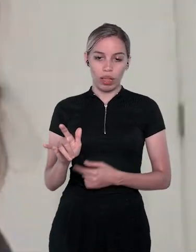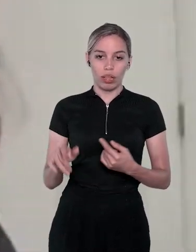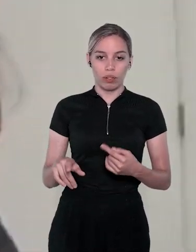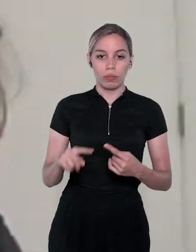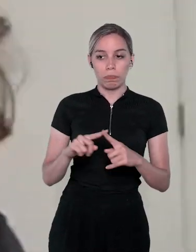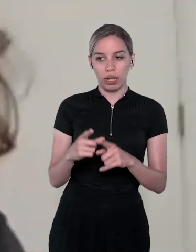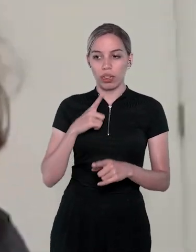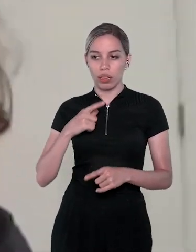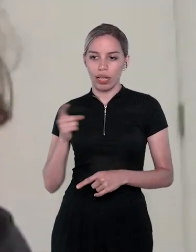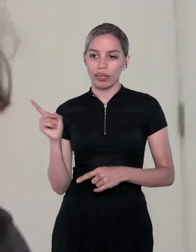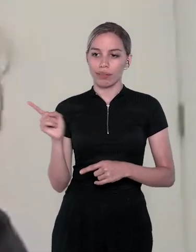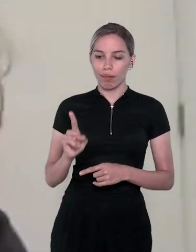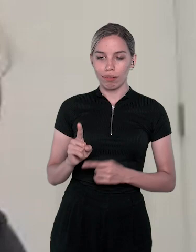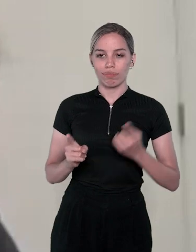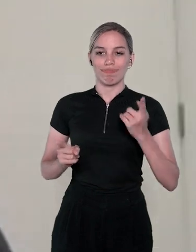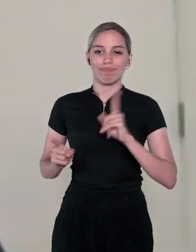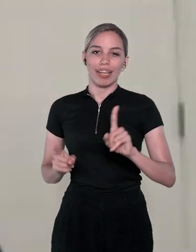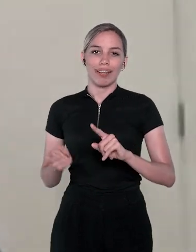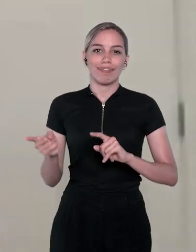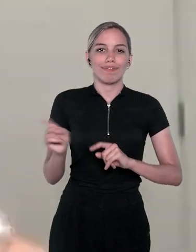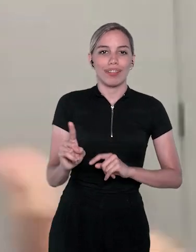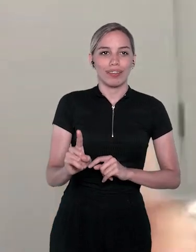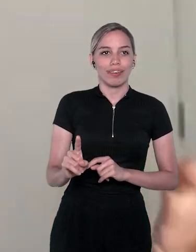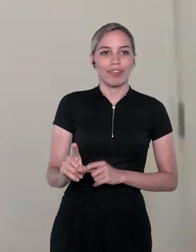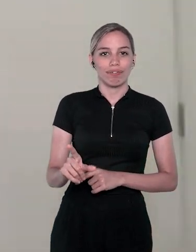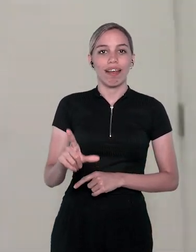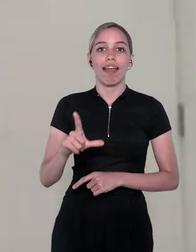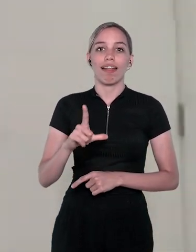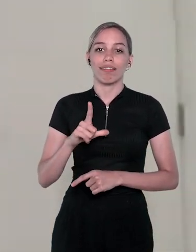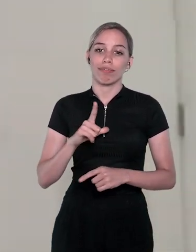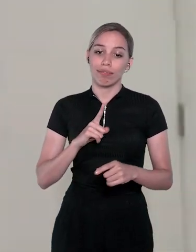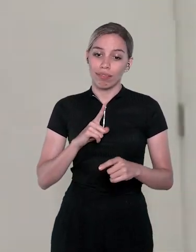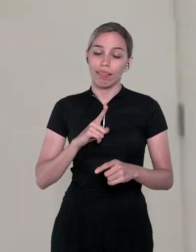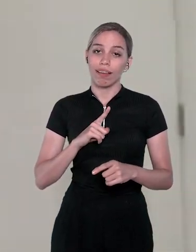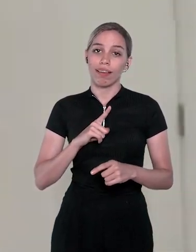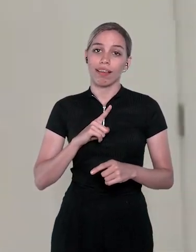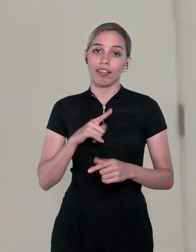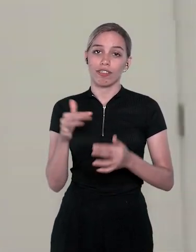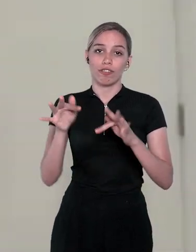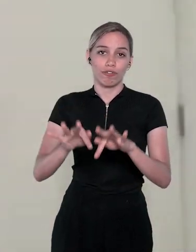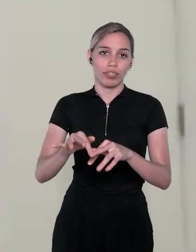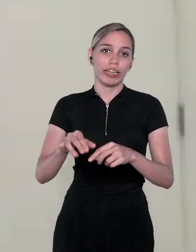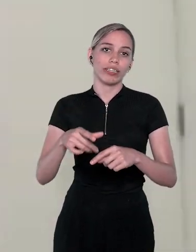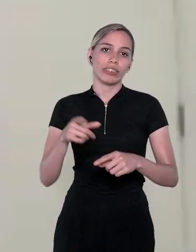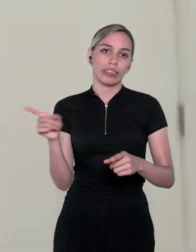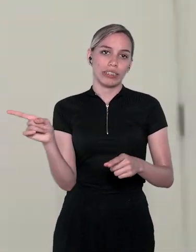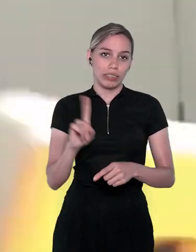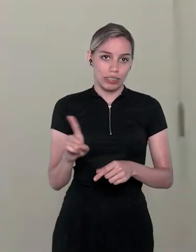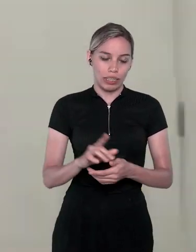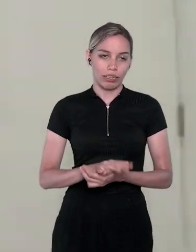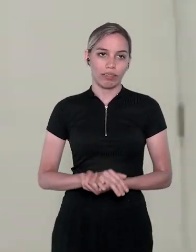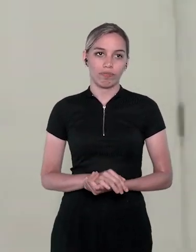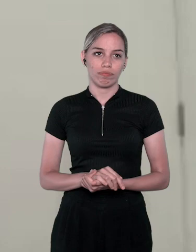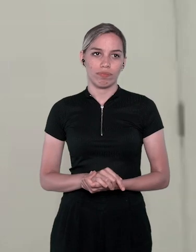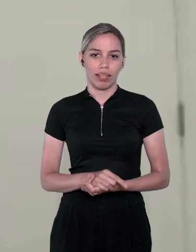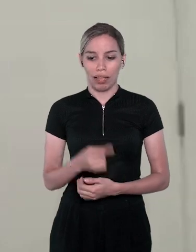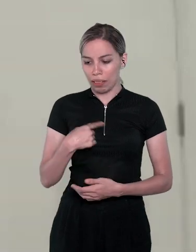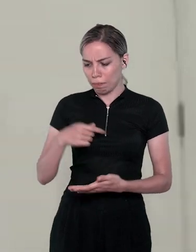negação gerará a negação. Tem essa frase, assim, que eu até anotei um monte de... Eu